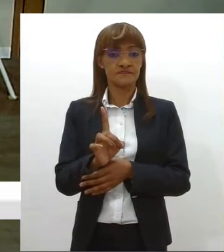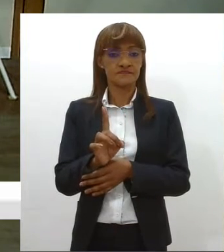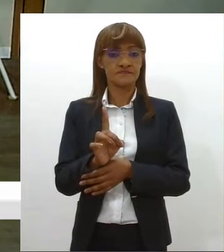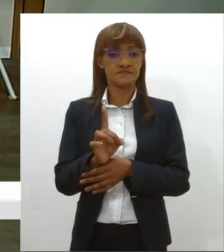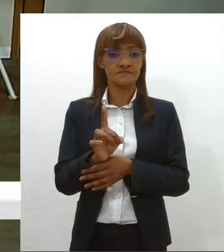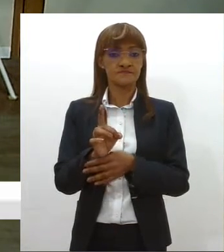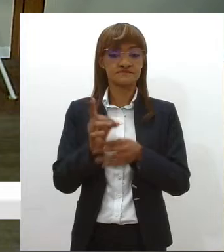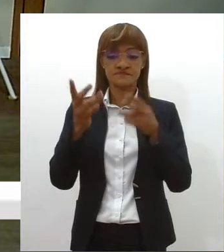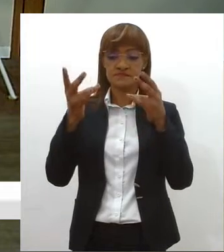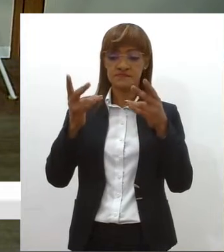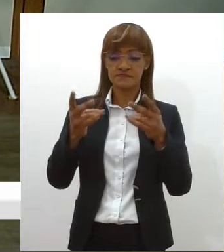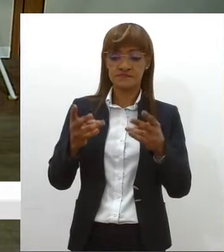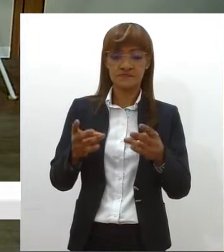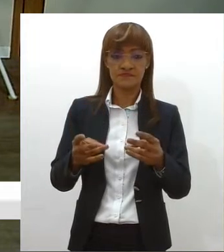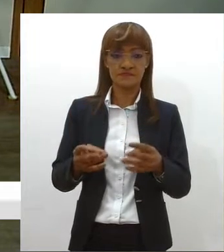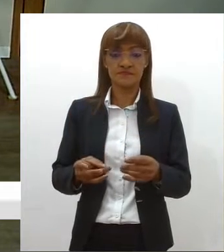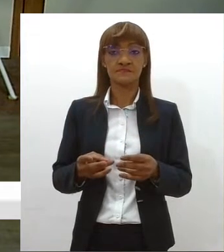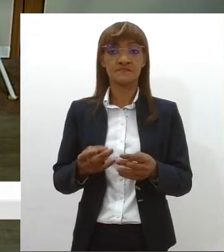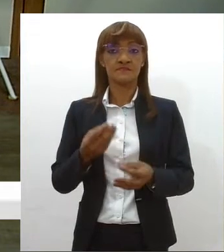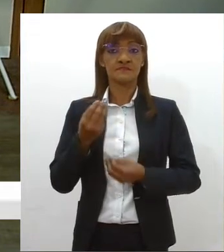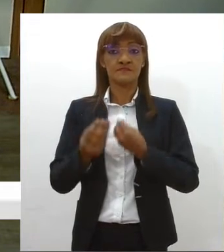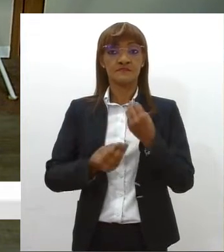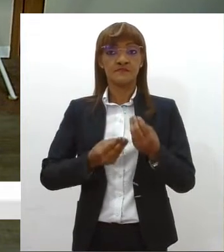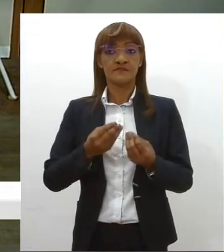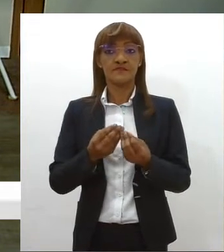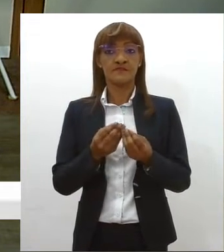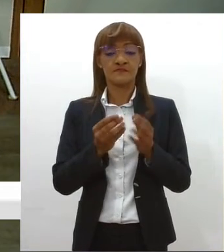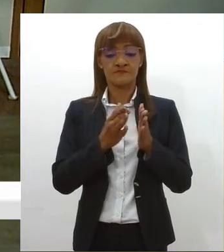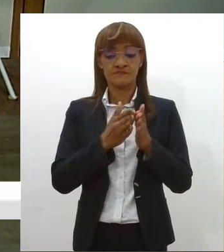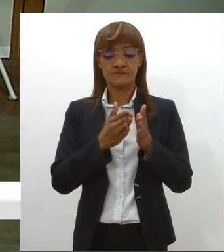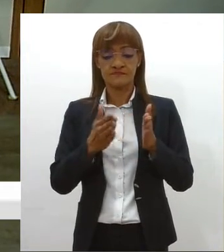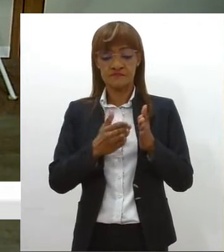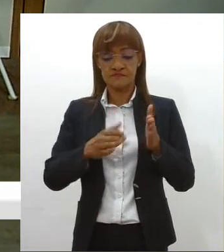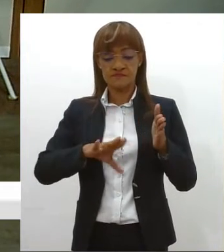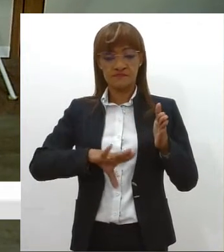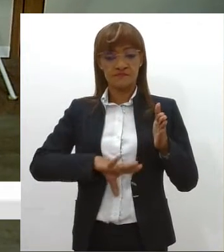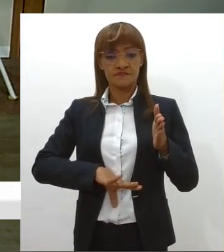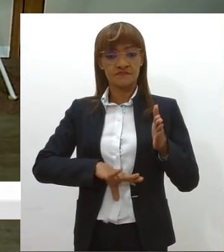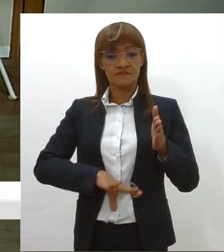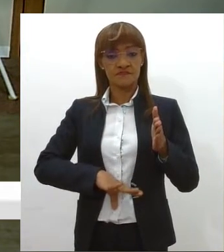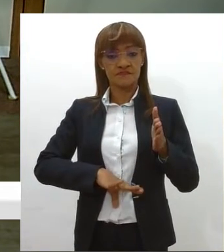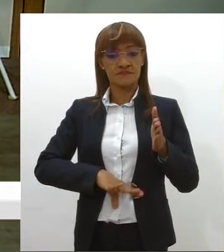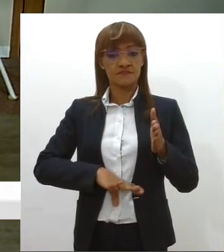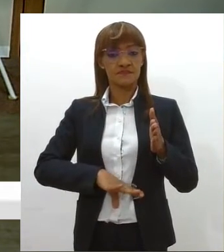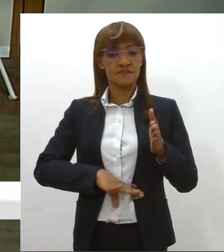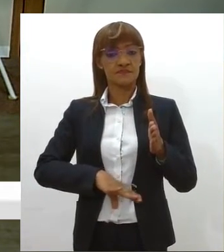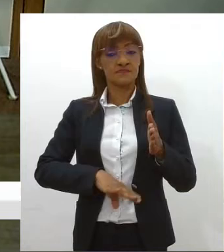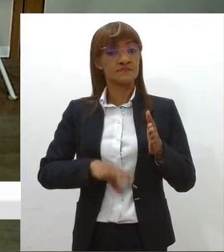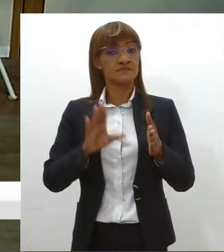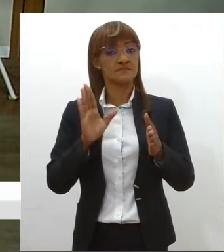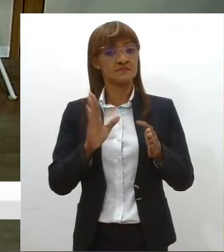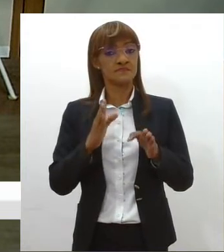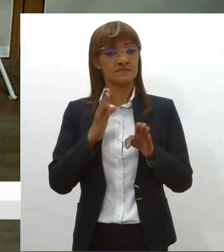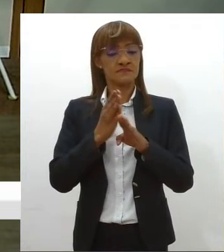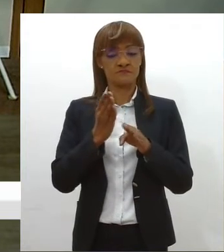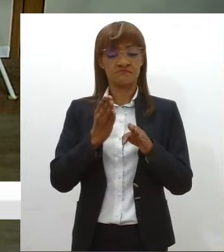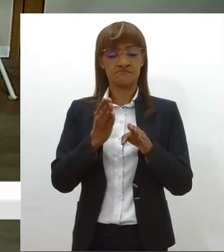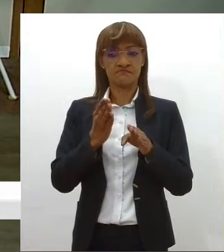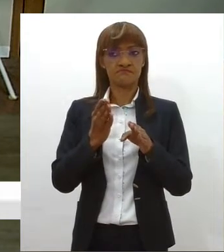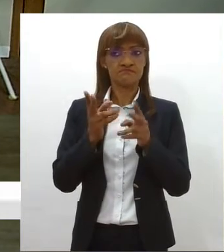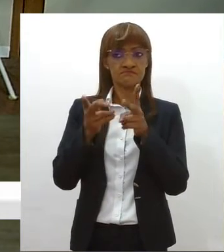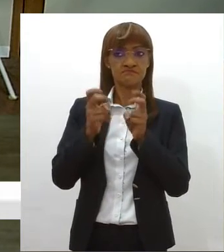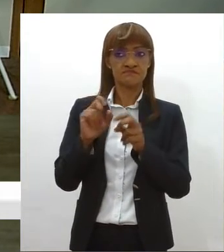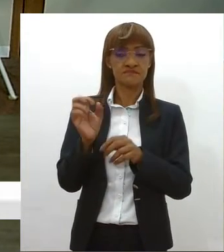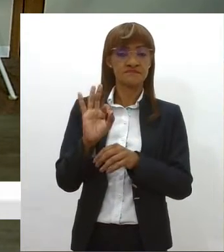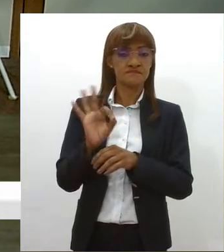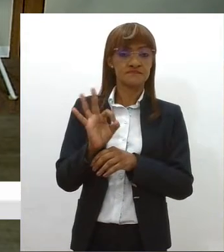próprio ciclo menstrual, né? Porque ao começar a refletir sobre, né, se detecta que não se conhecia. Queria que você trouxesse